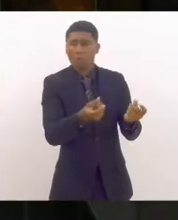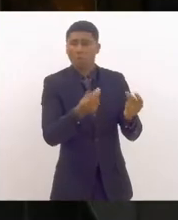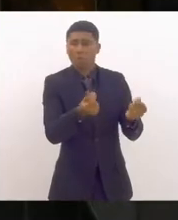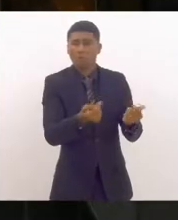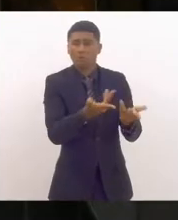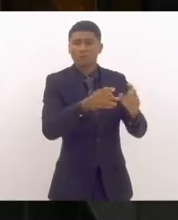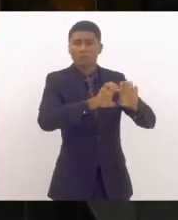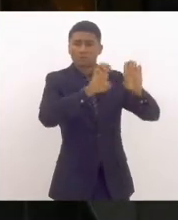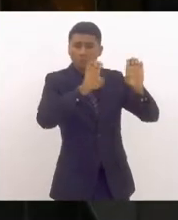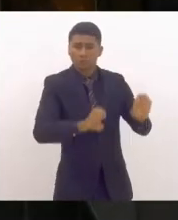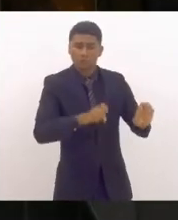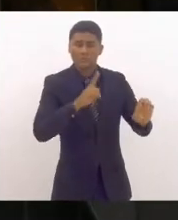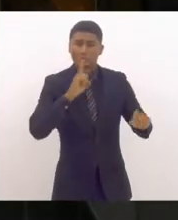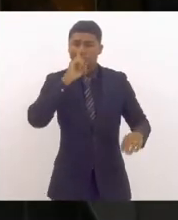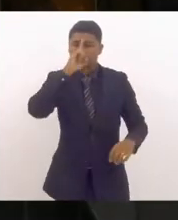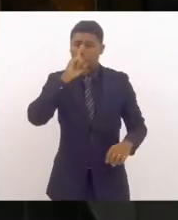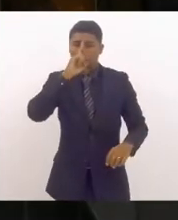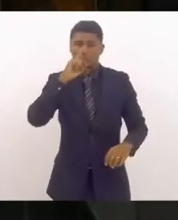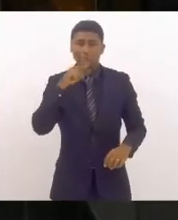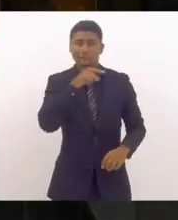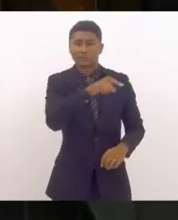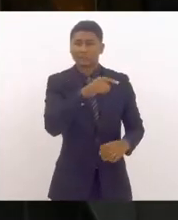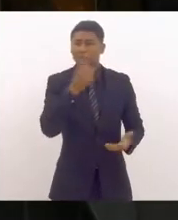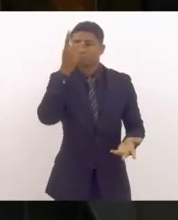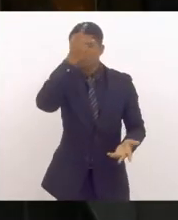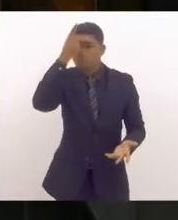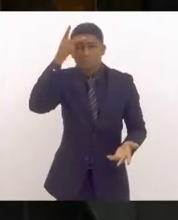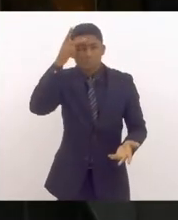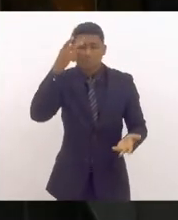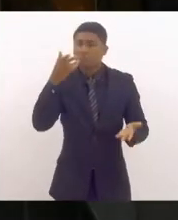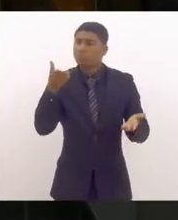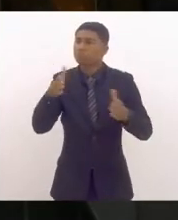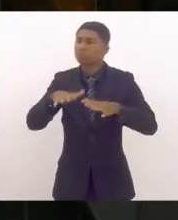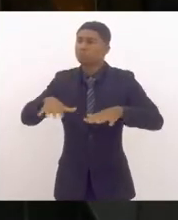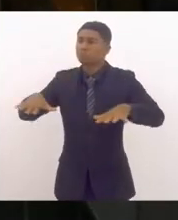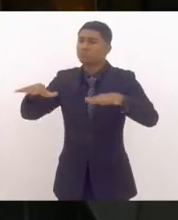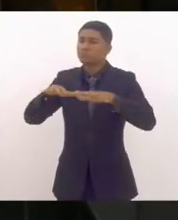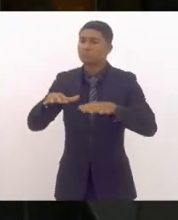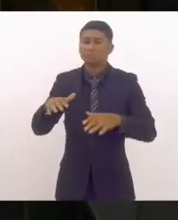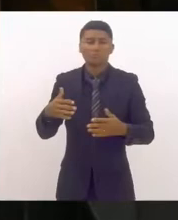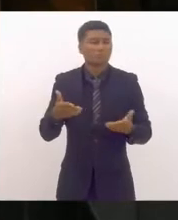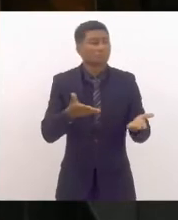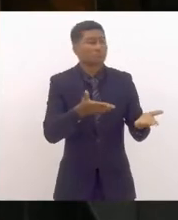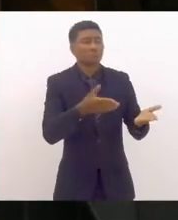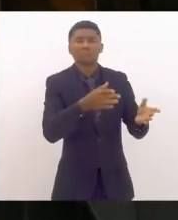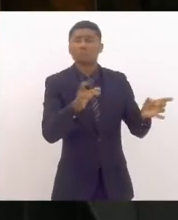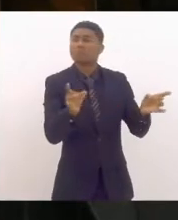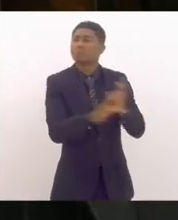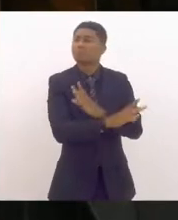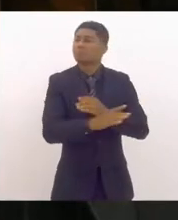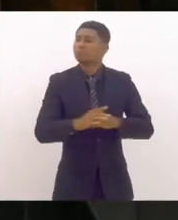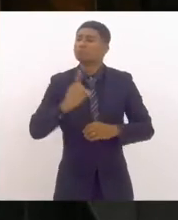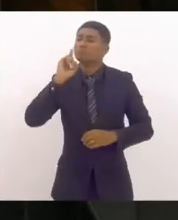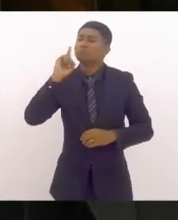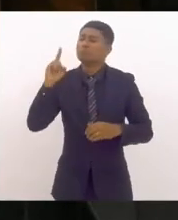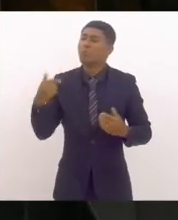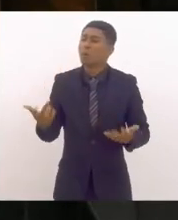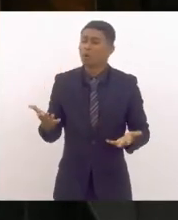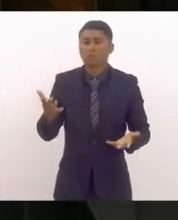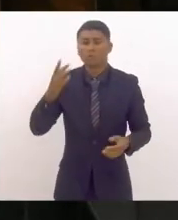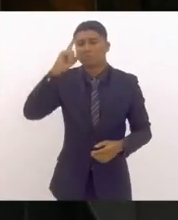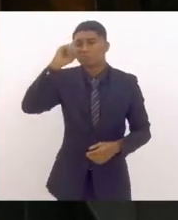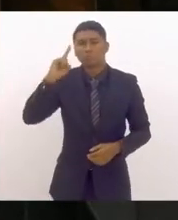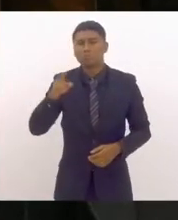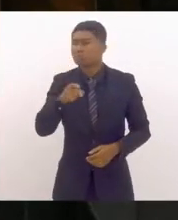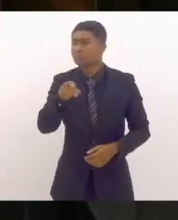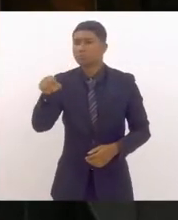e que ninguém sabe de mencionar Qual é o tempo que aquilo vai ficar estável